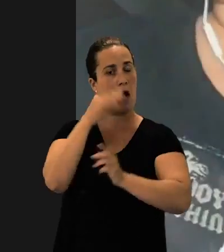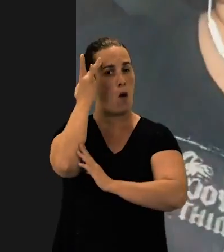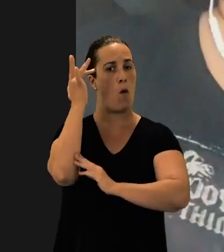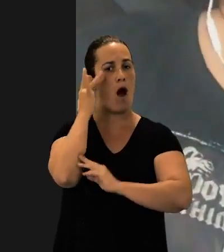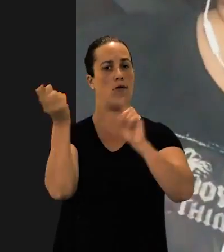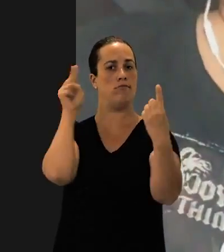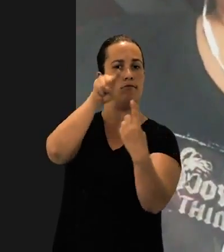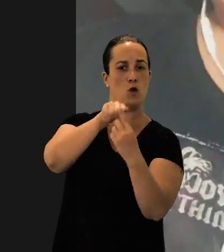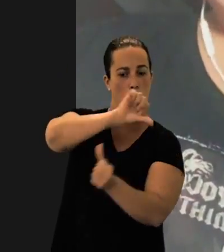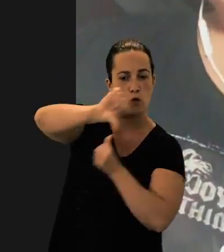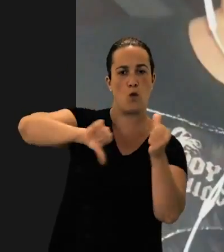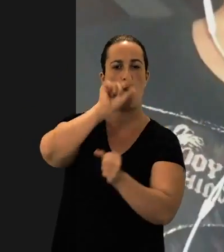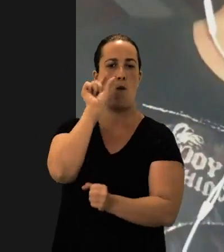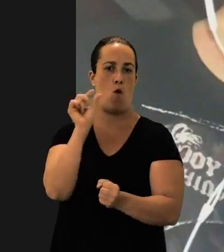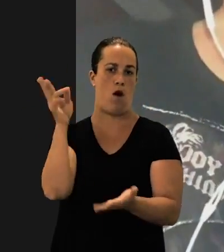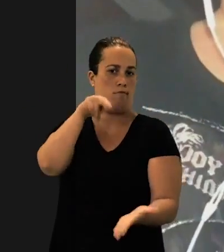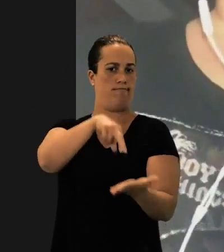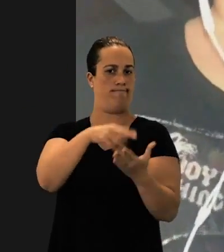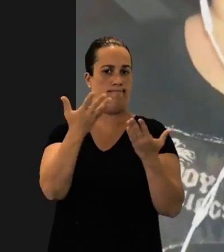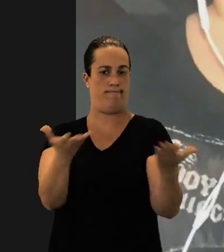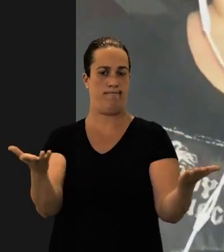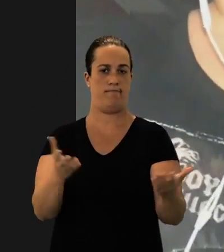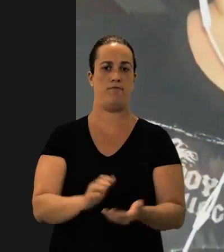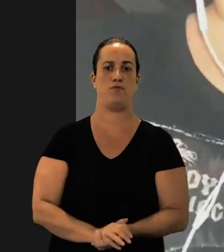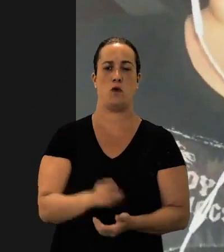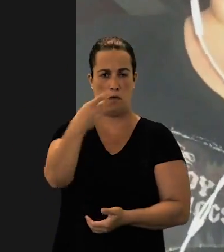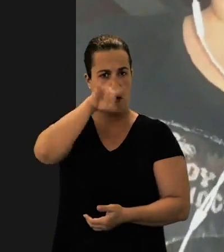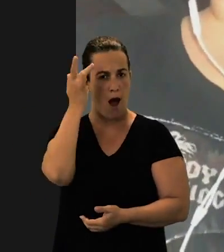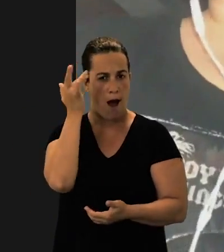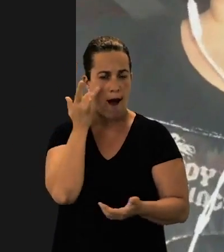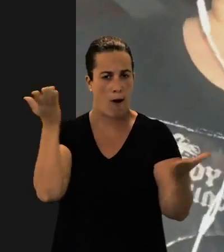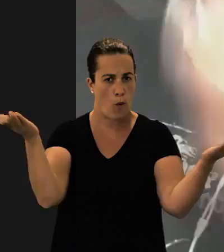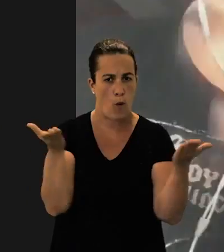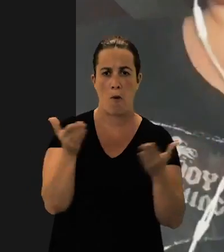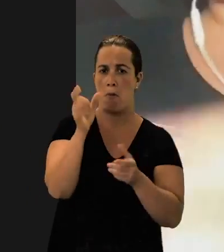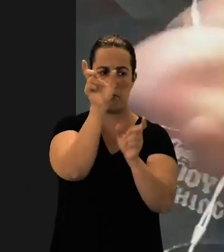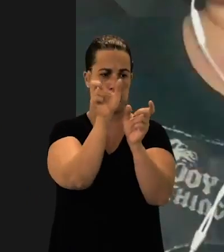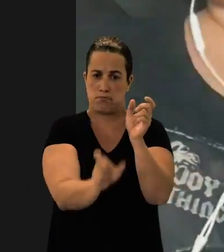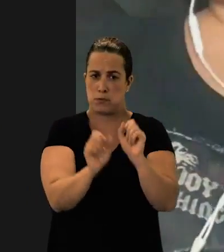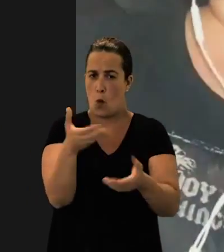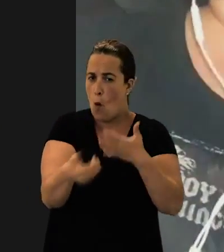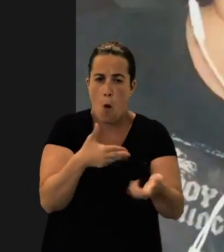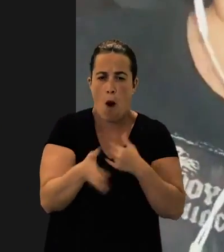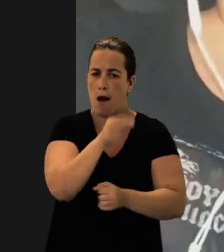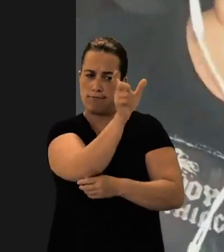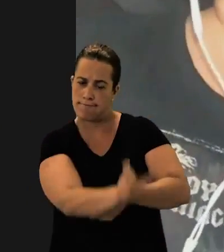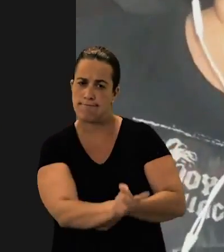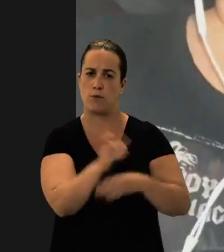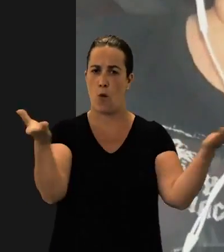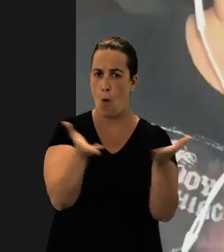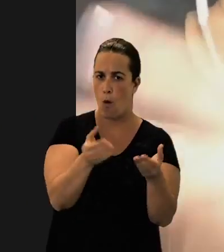também modificar um pouco essa realidade. Vocês consideram que seja possível hoje, para uma pessoa qualquer, uma pessoa